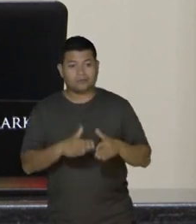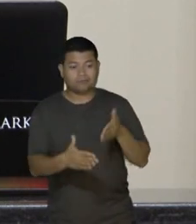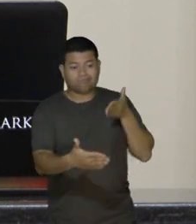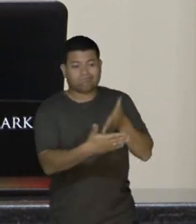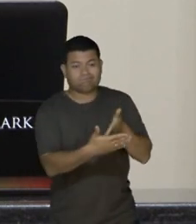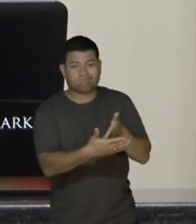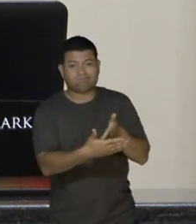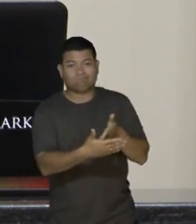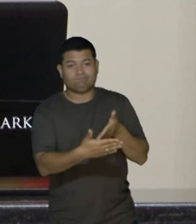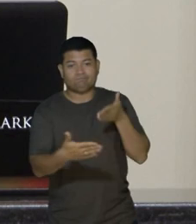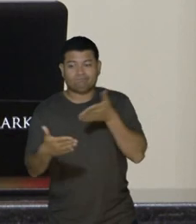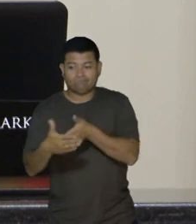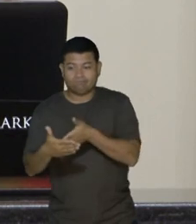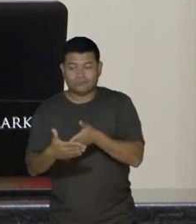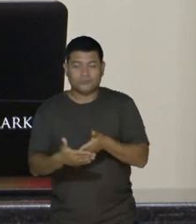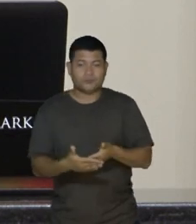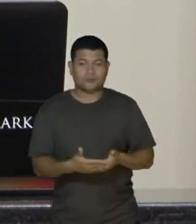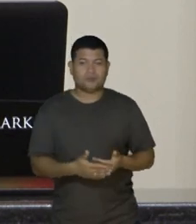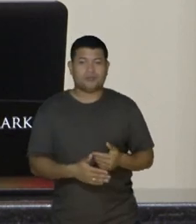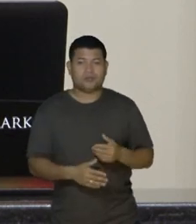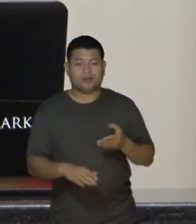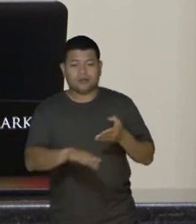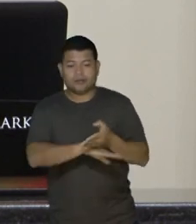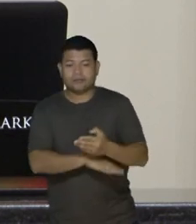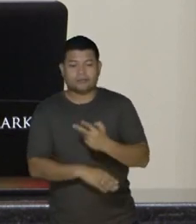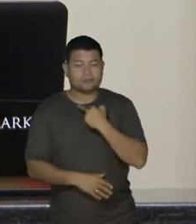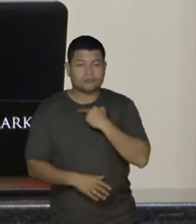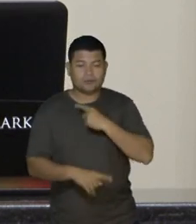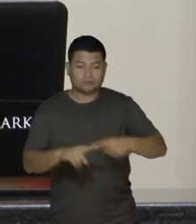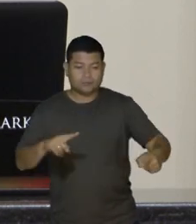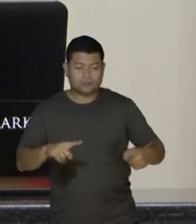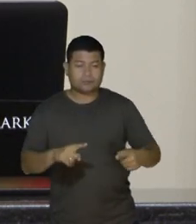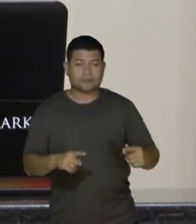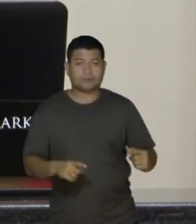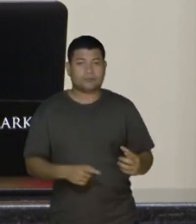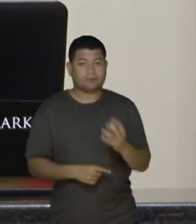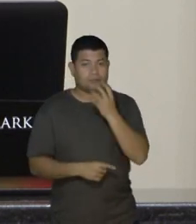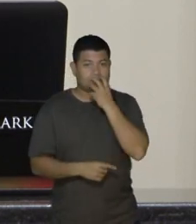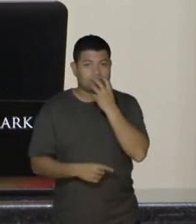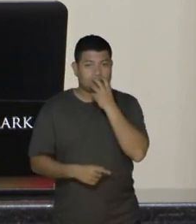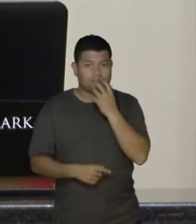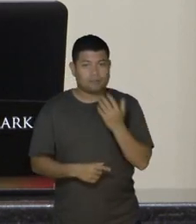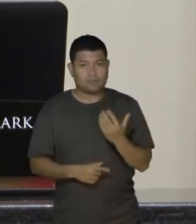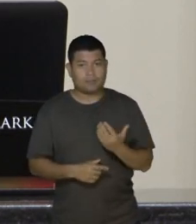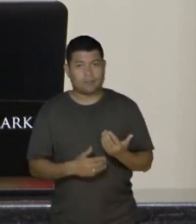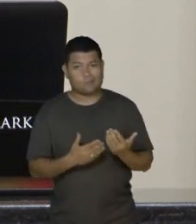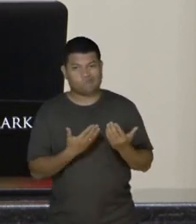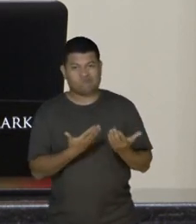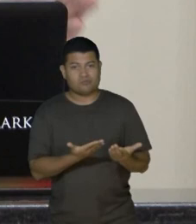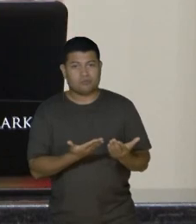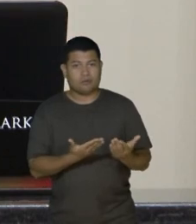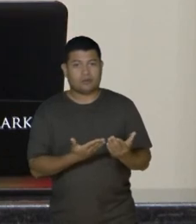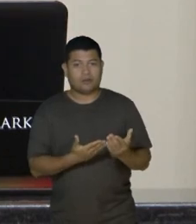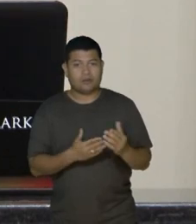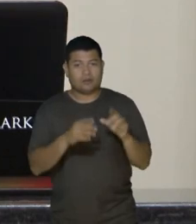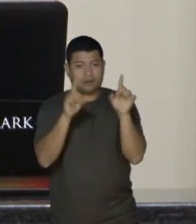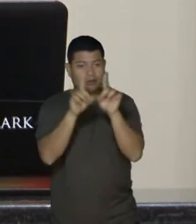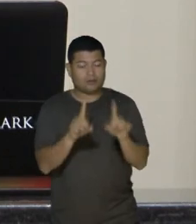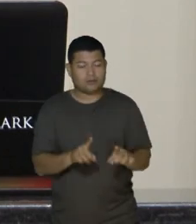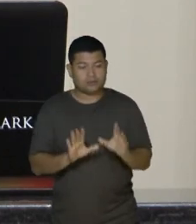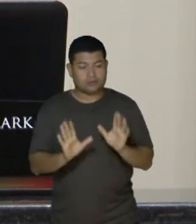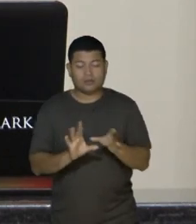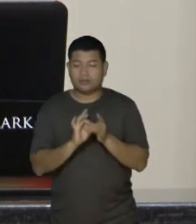Os cães, companhia de pessoas com deficiência, já têm essa